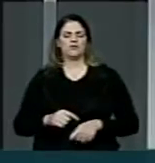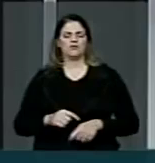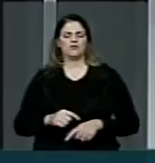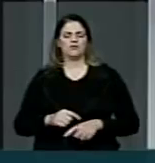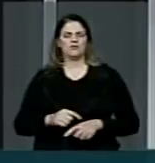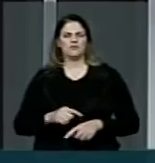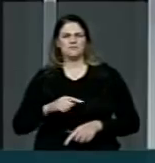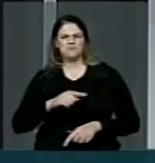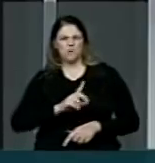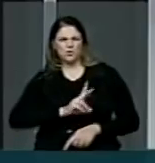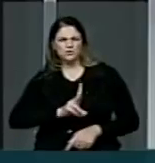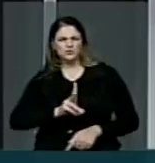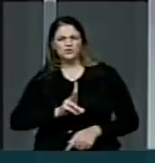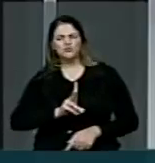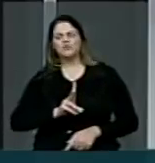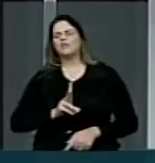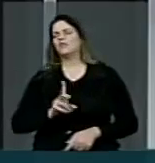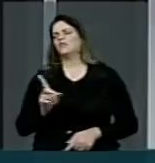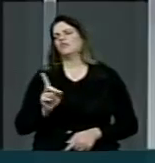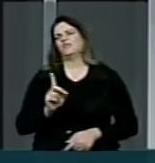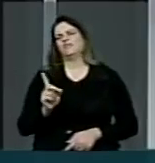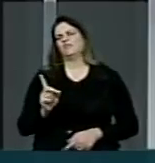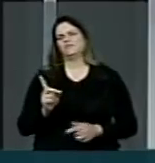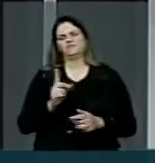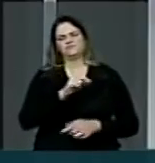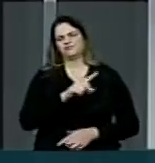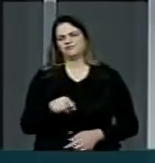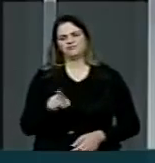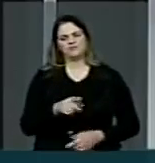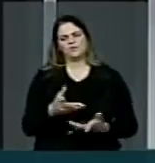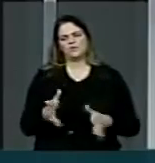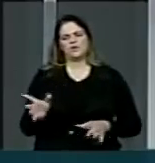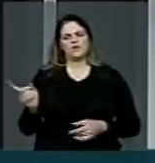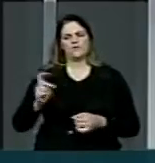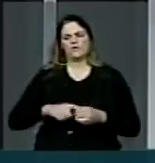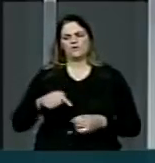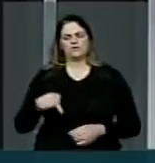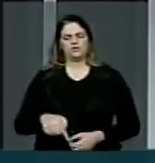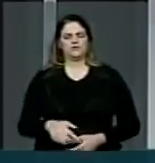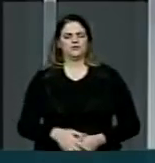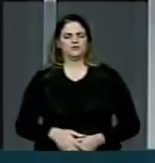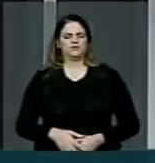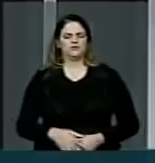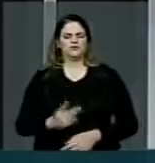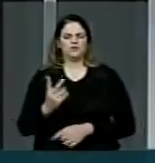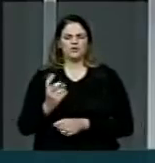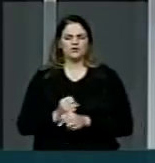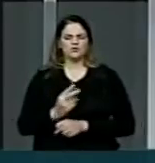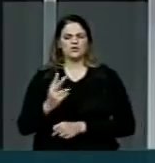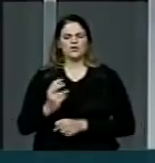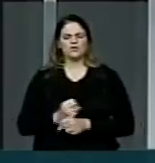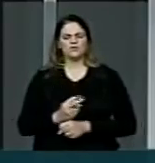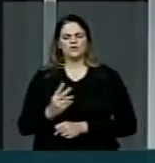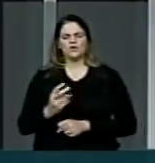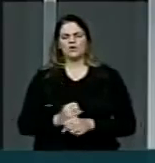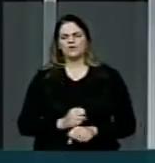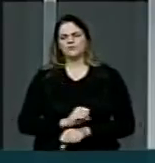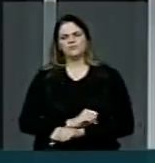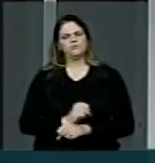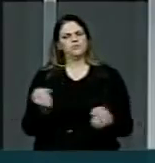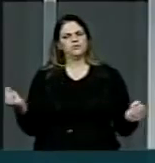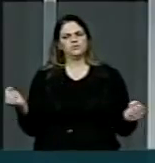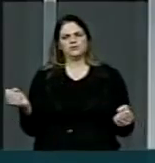volte, porque eu comungo do pensamento de Vossa Excelência. Eleição de 2 em 2 anos é